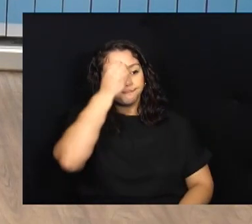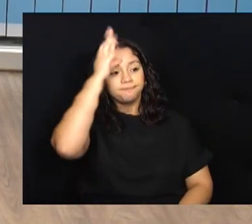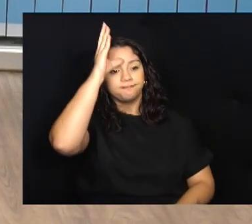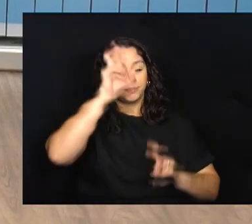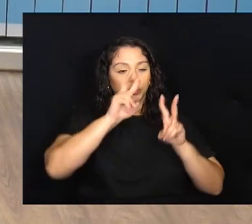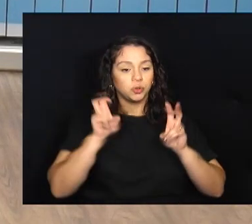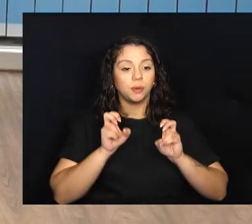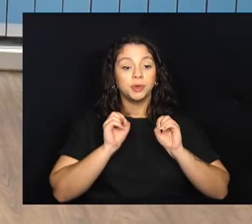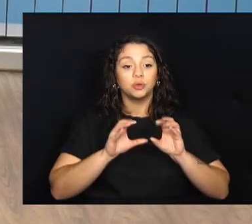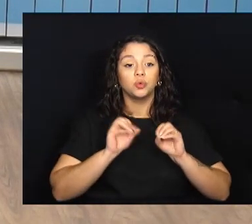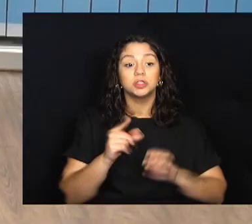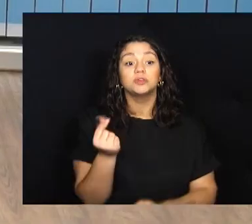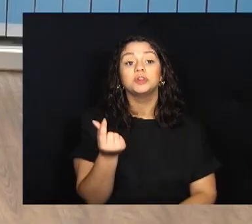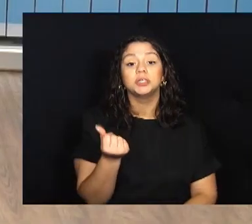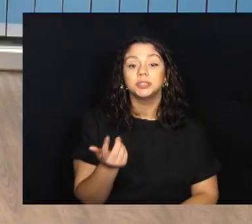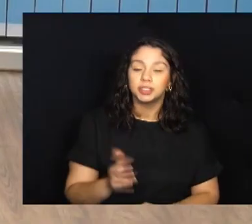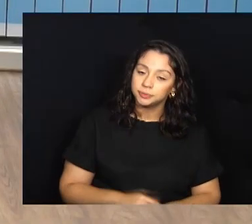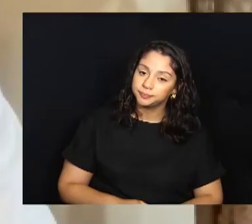educação financeira?